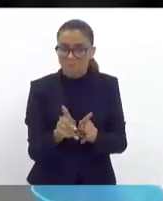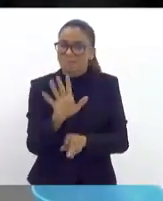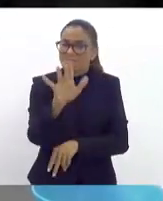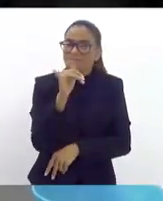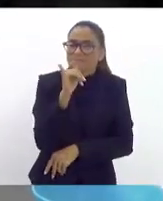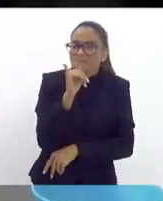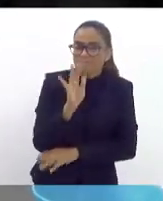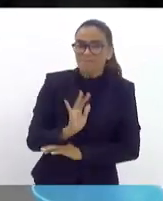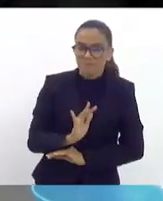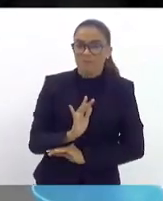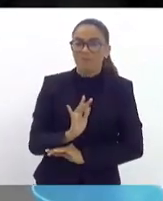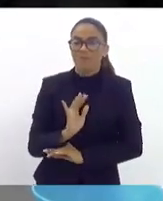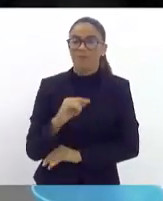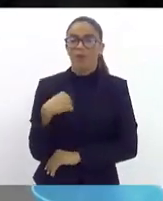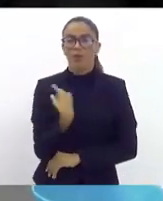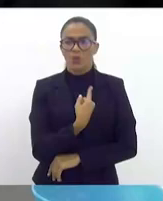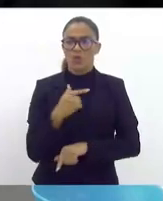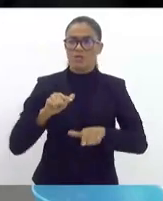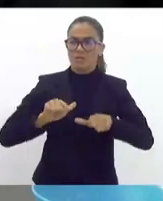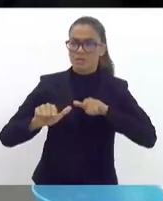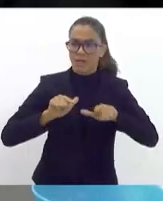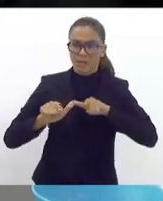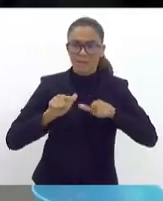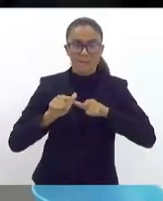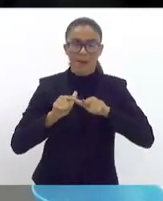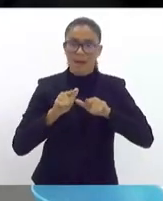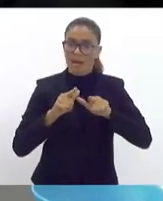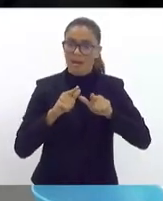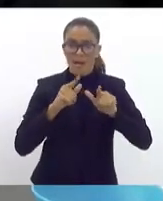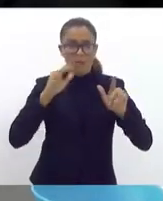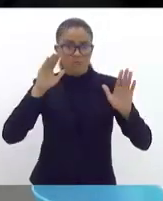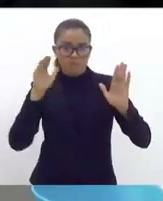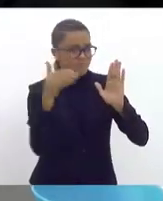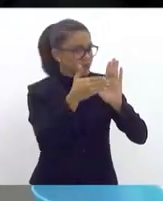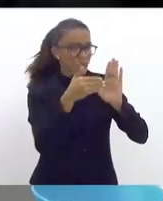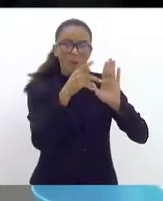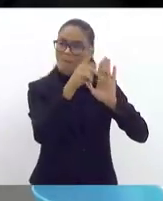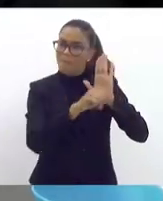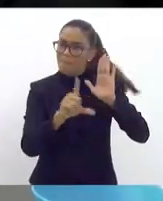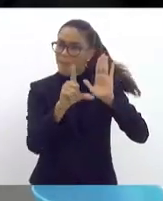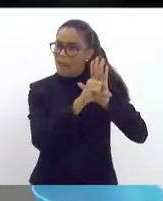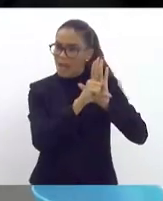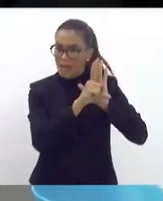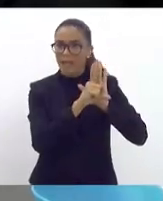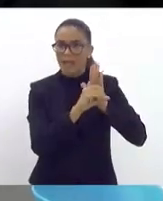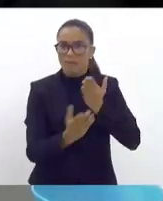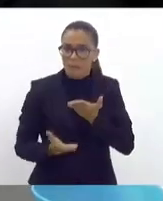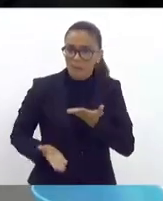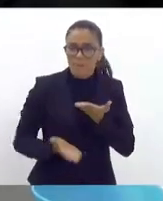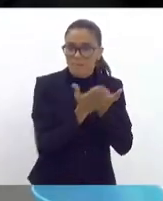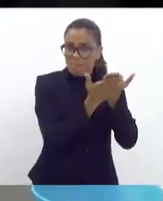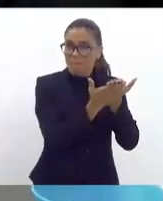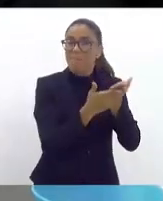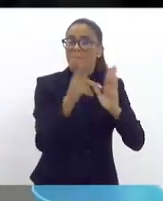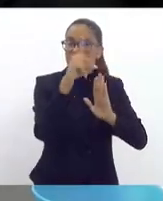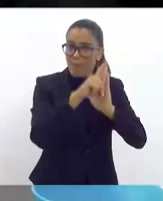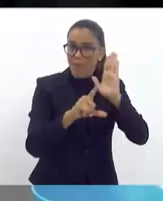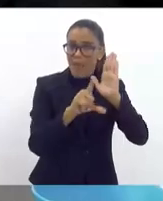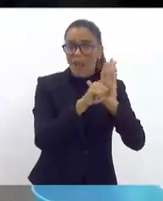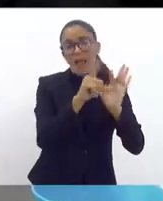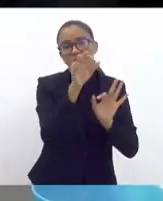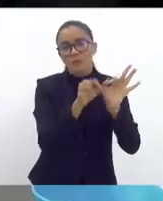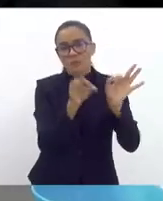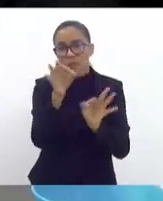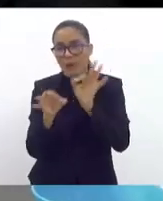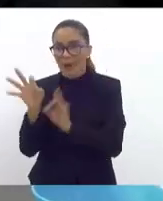a gente trabalha em cima de um PL protocolo PL né o pele tramita na